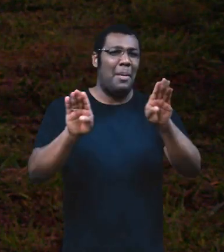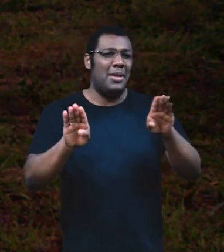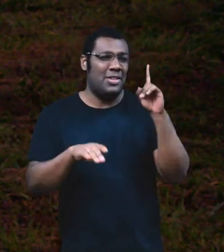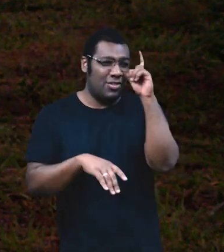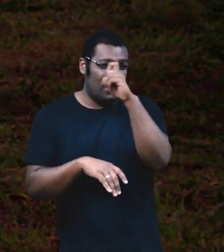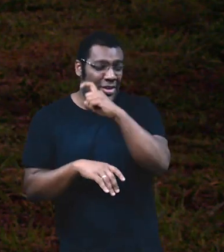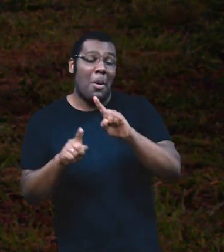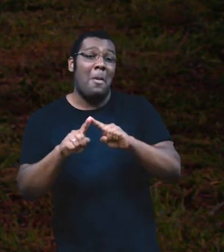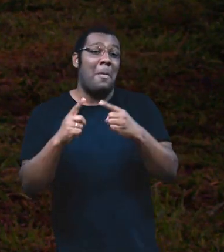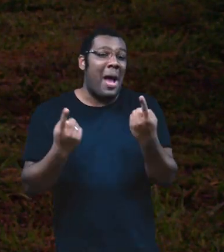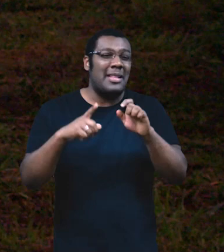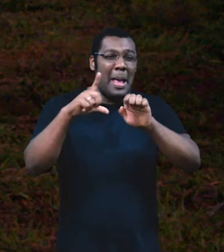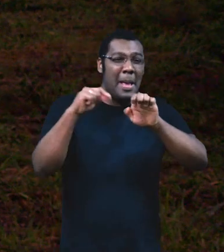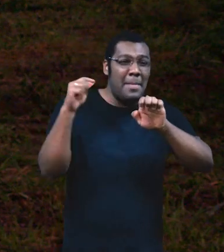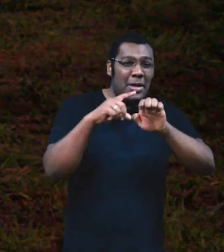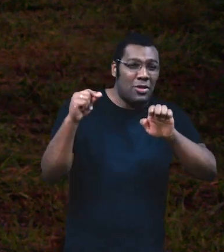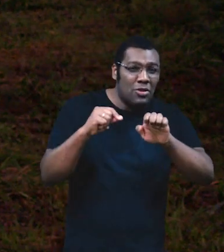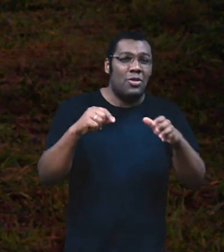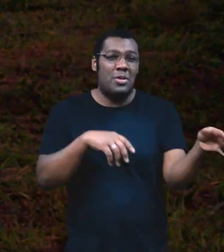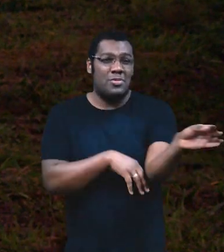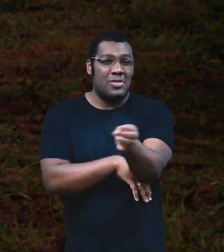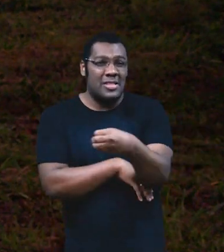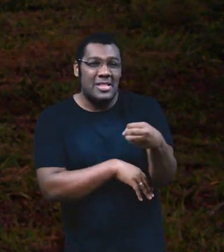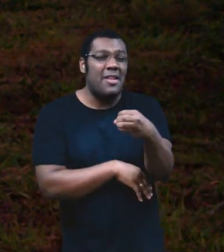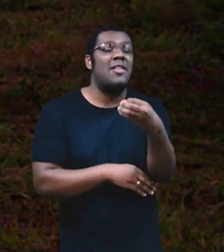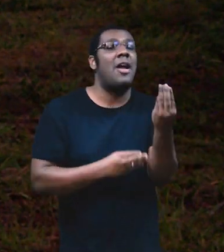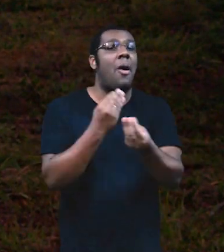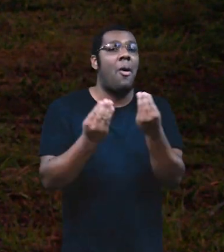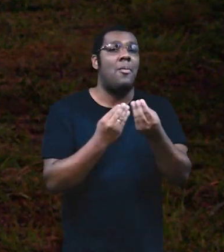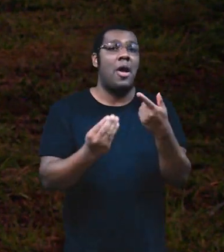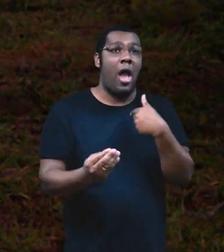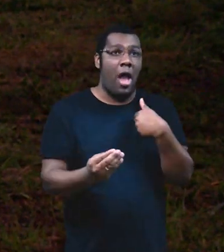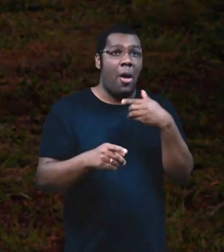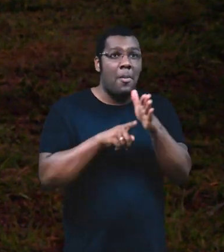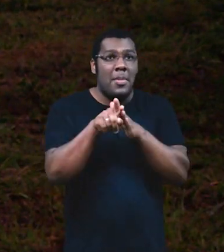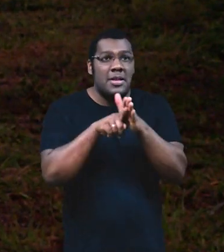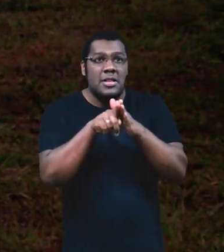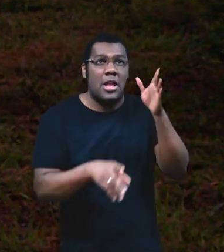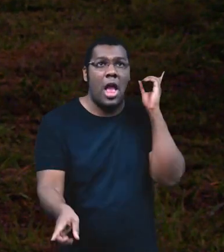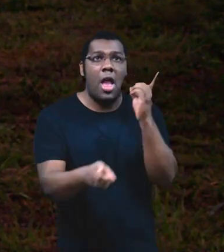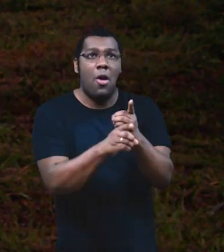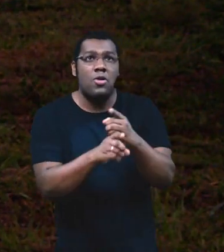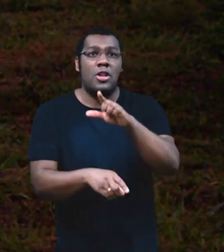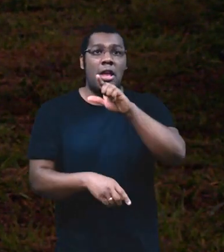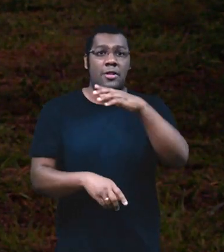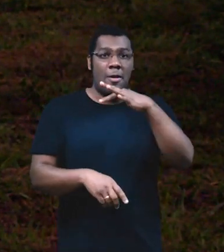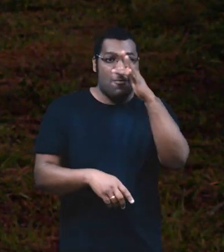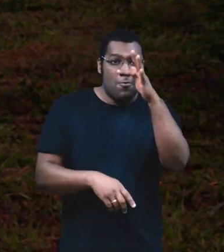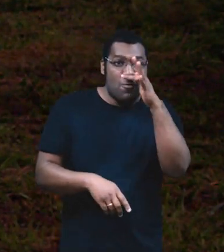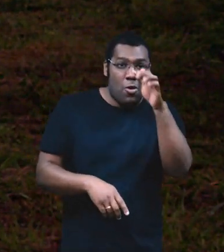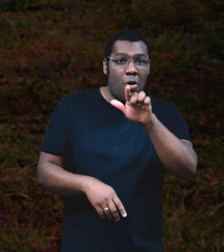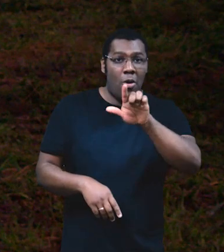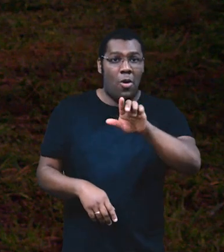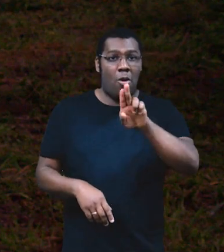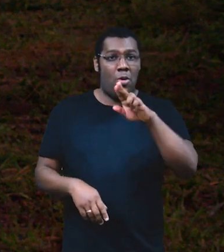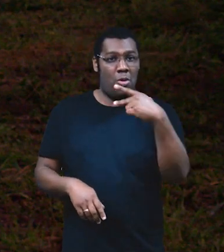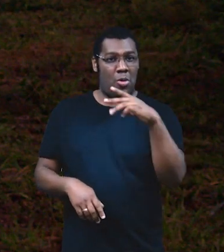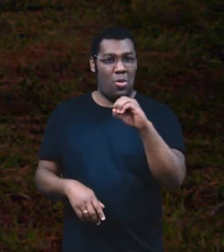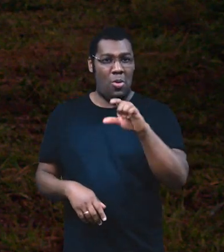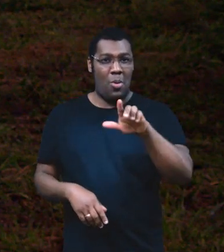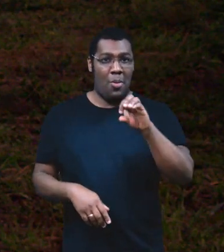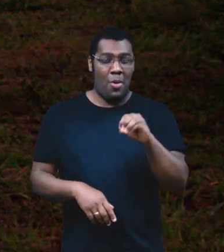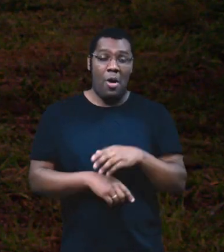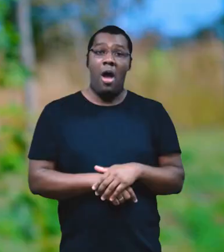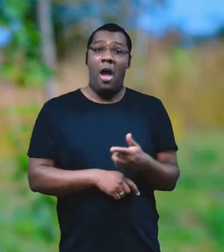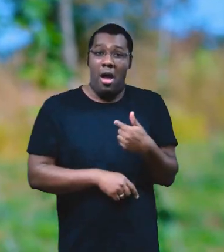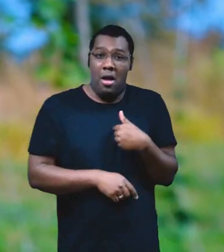mercado cervejeiro. Foi quando eu descobri o lúpulo e aí eu fiz um teste pequeno com 20 plantas. Quando deu a floração, me apaixonei e falei, não, agora eu vou